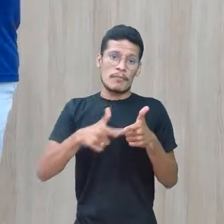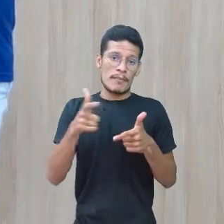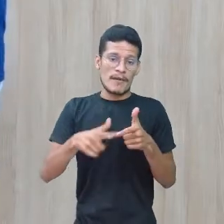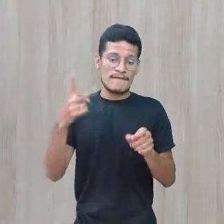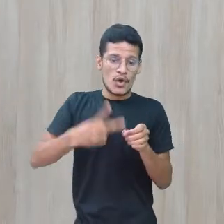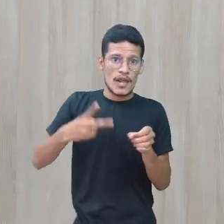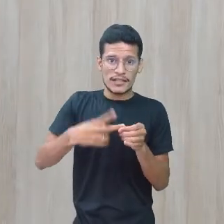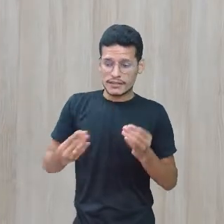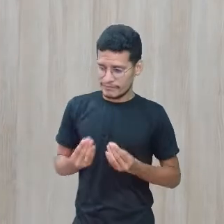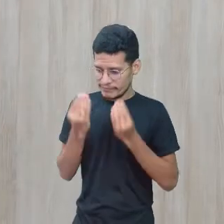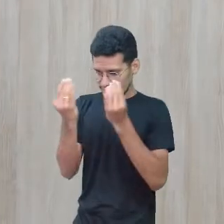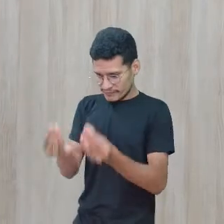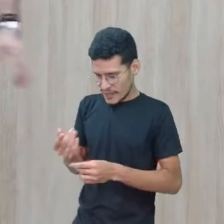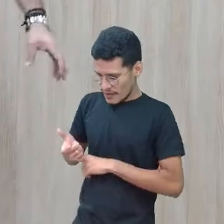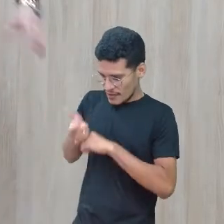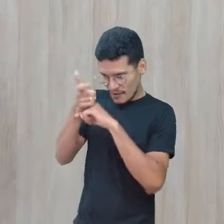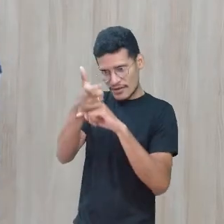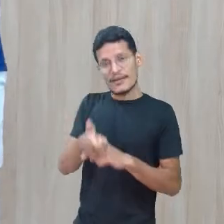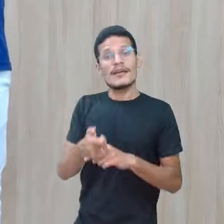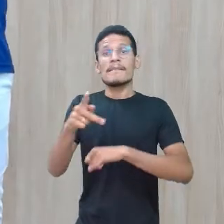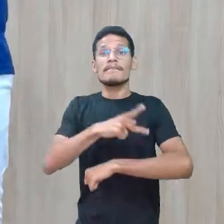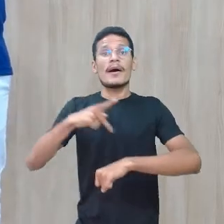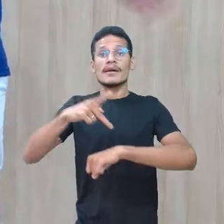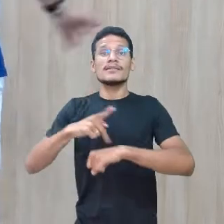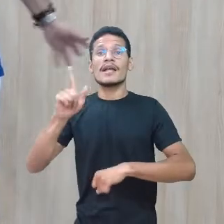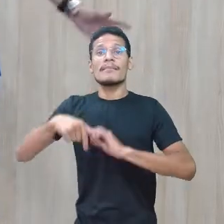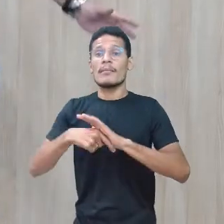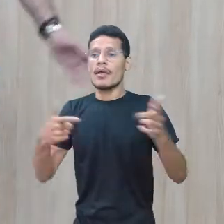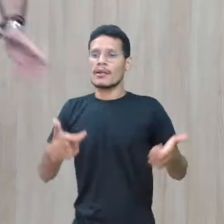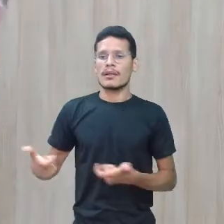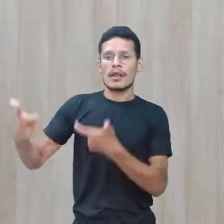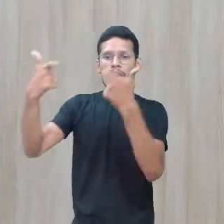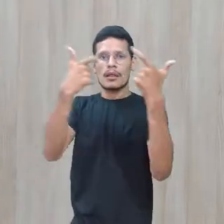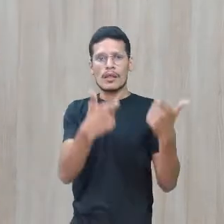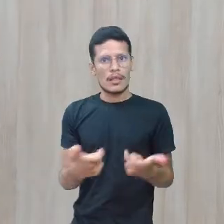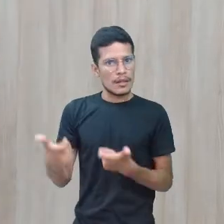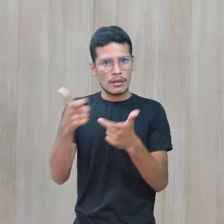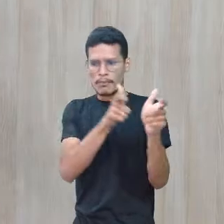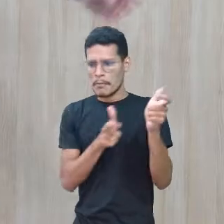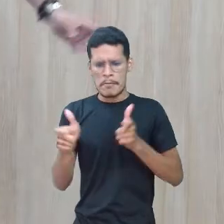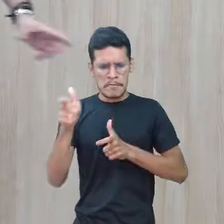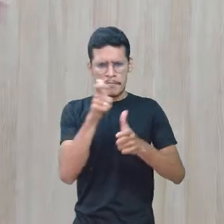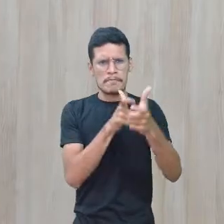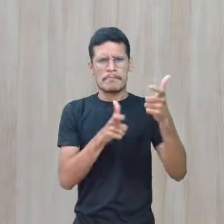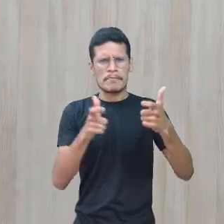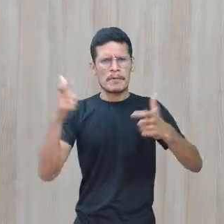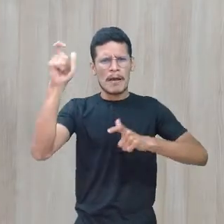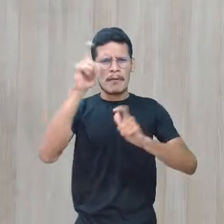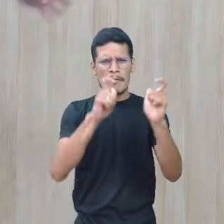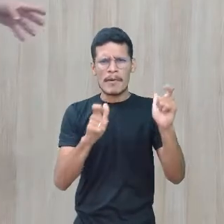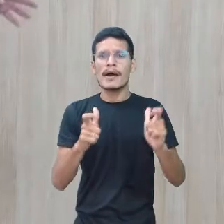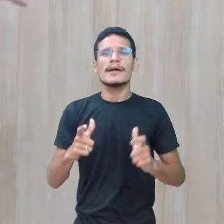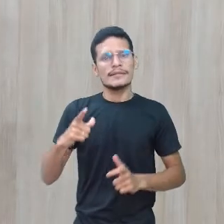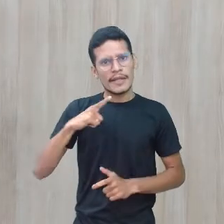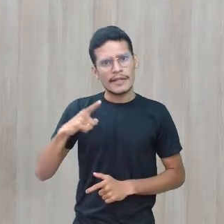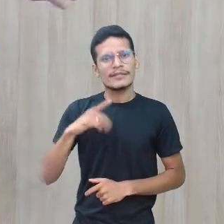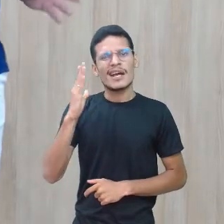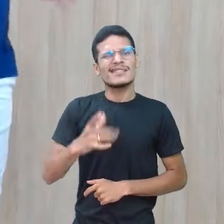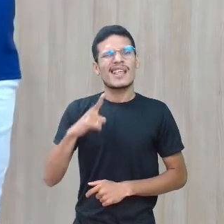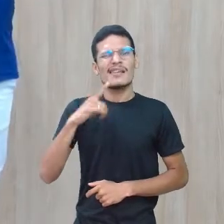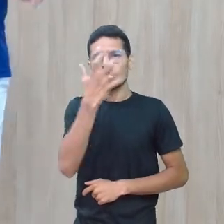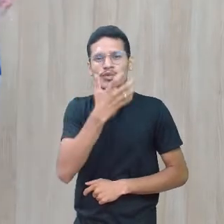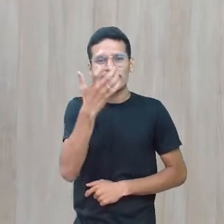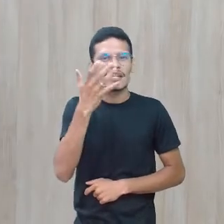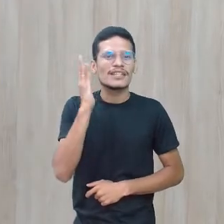então a gente dá uma arma para todo mundo, transforma o país num bang-bang e todo mundo toma tiro para cima, tiro, como a gente diz naquela música,